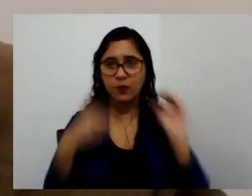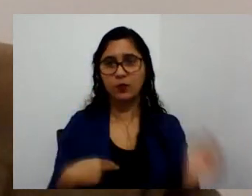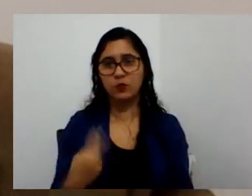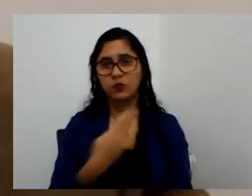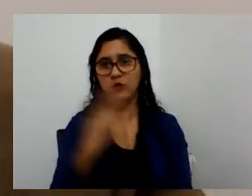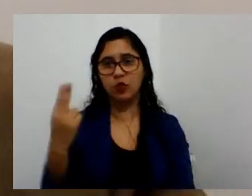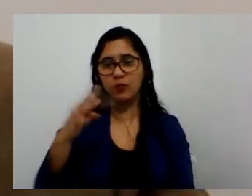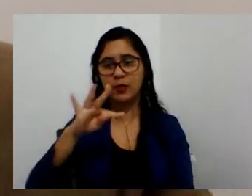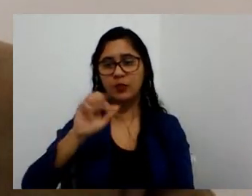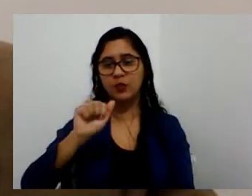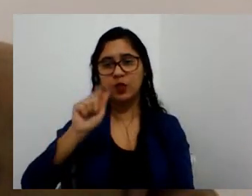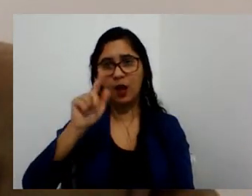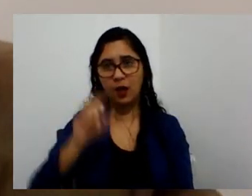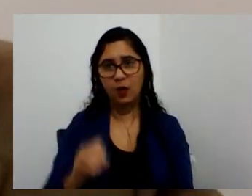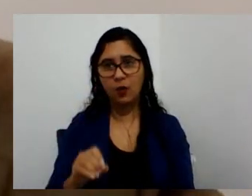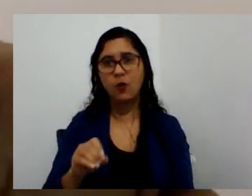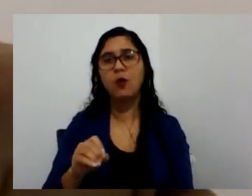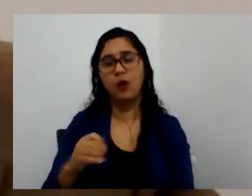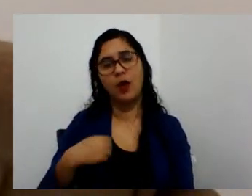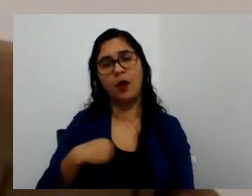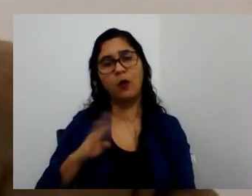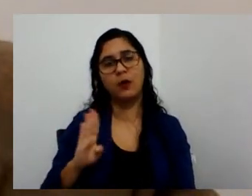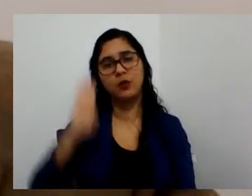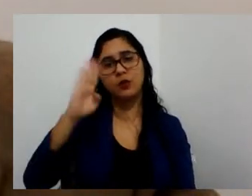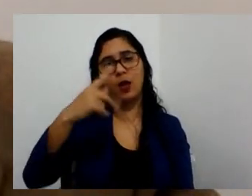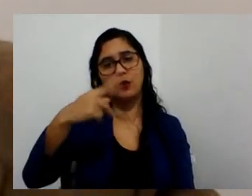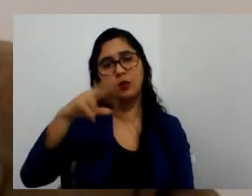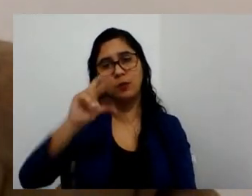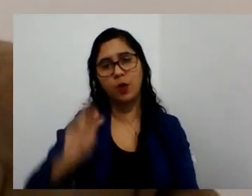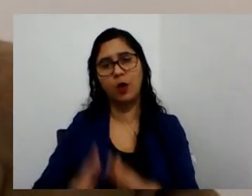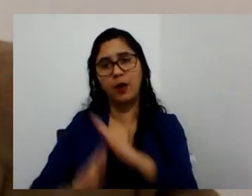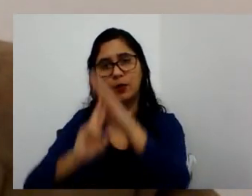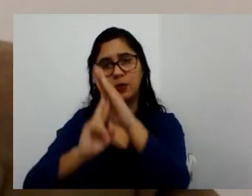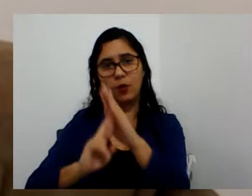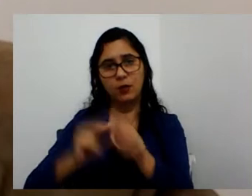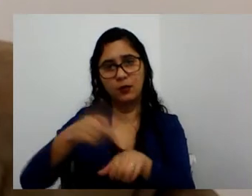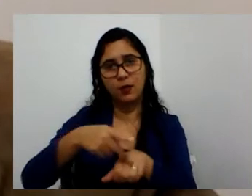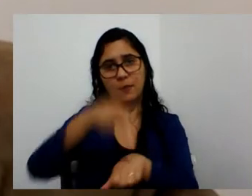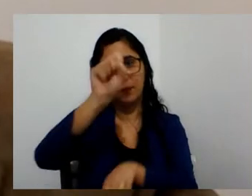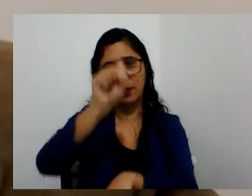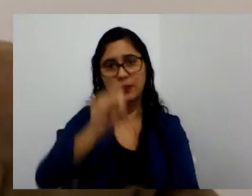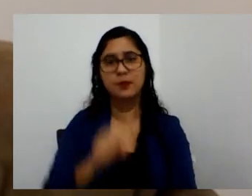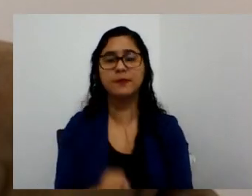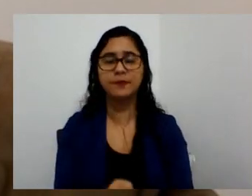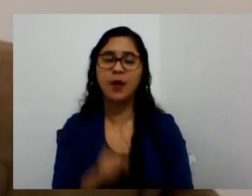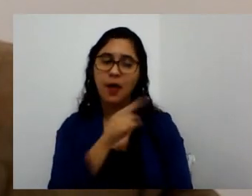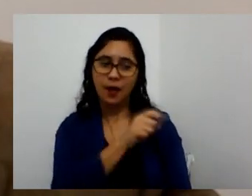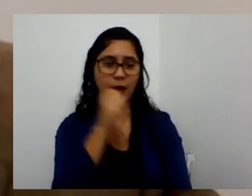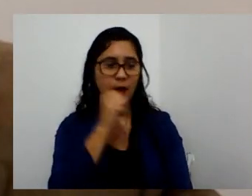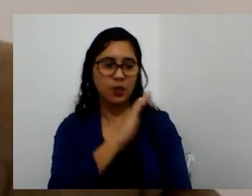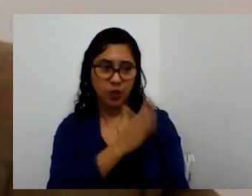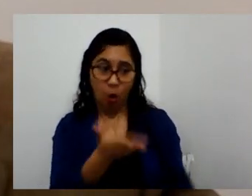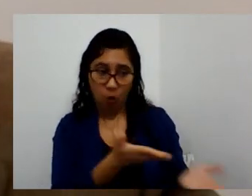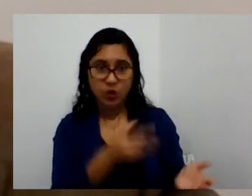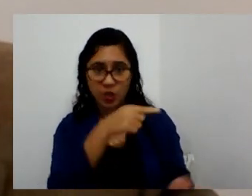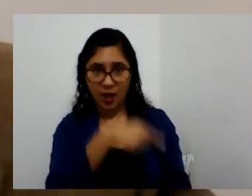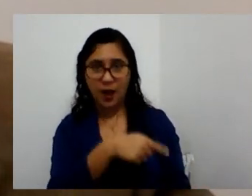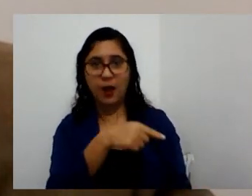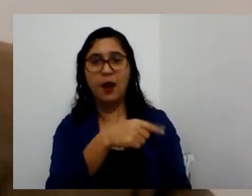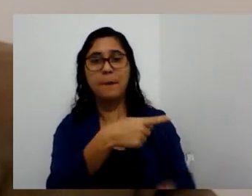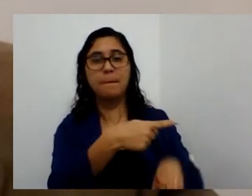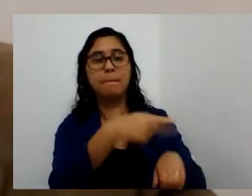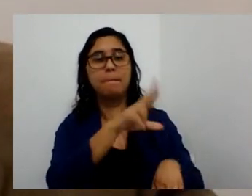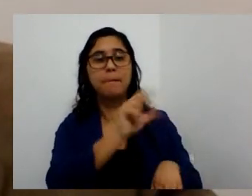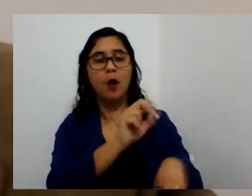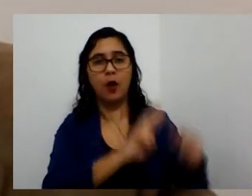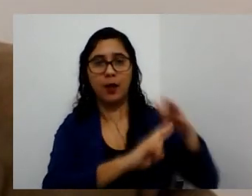Alexandre, candidato a pró-reitor de pós-graduação. Como disse a professora Aldre, que atualmente é a pró-reitora, nós tivemos a